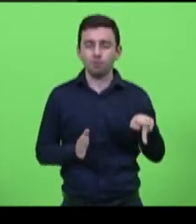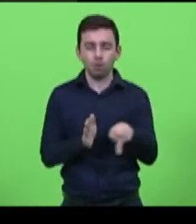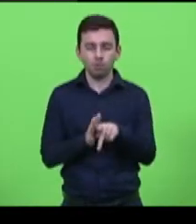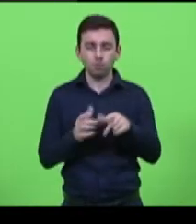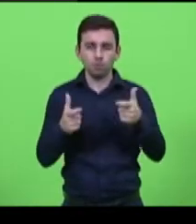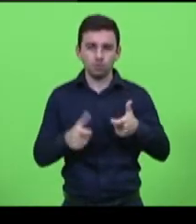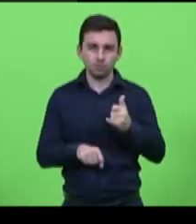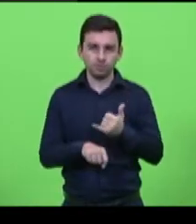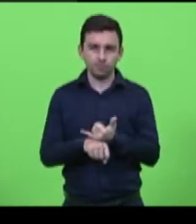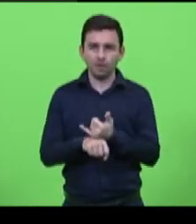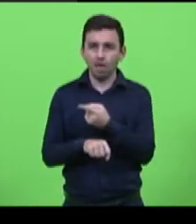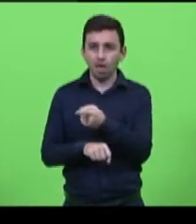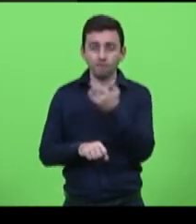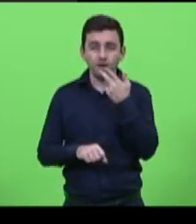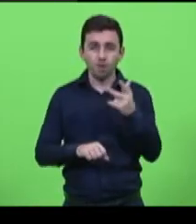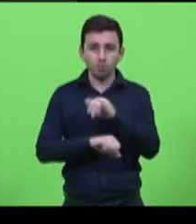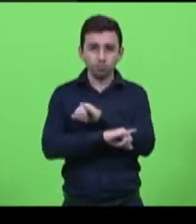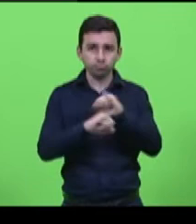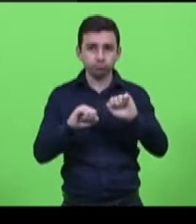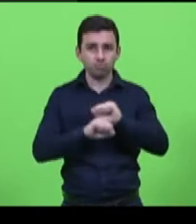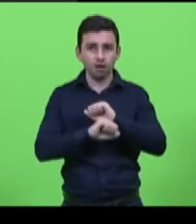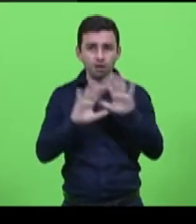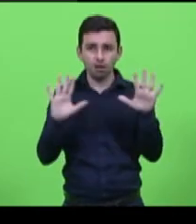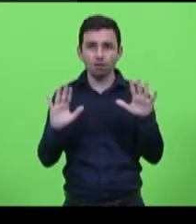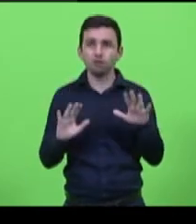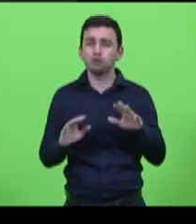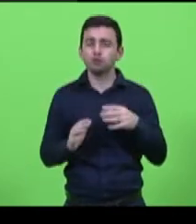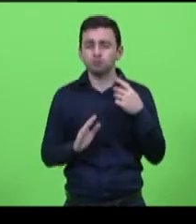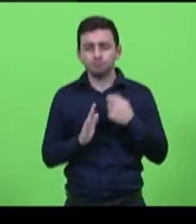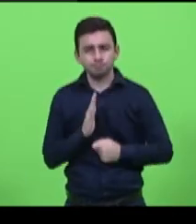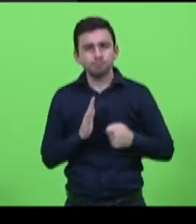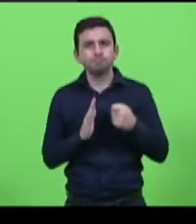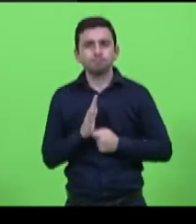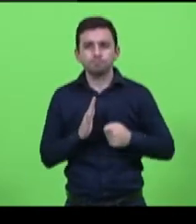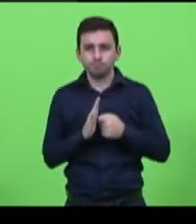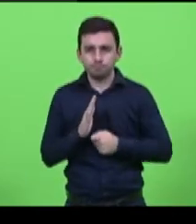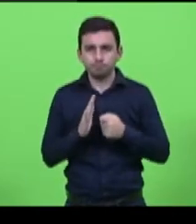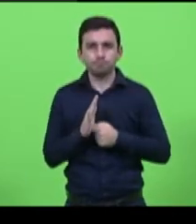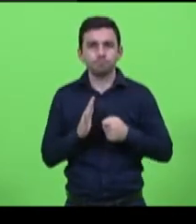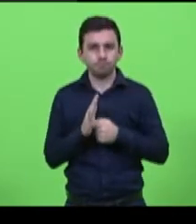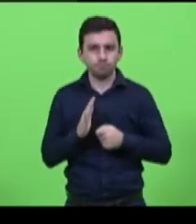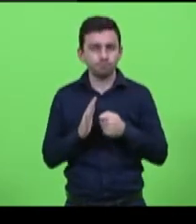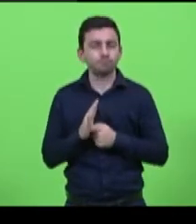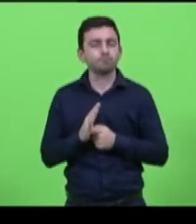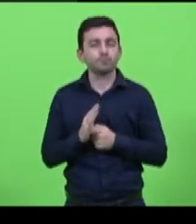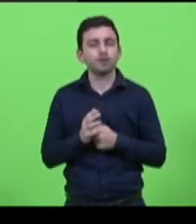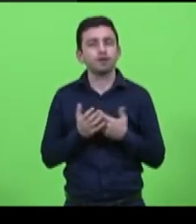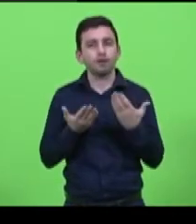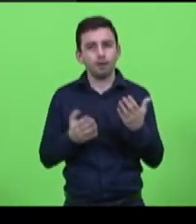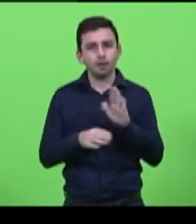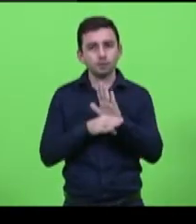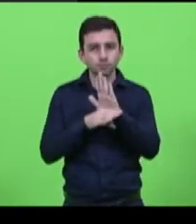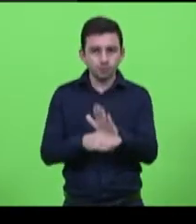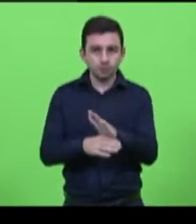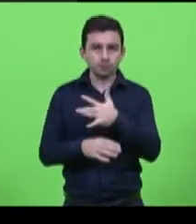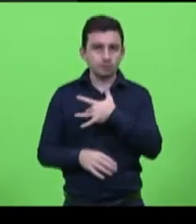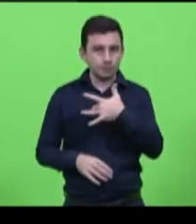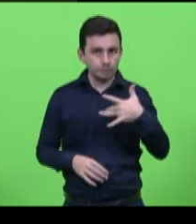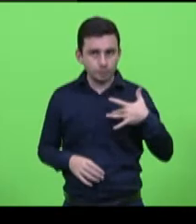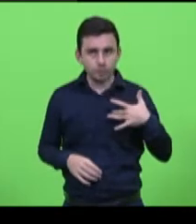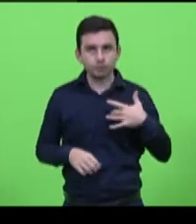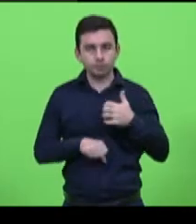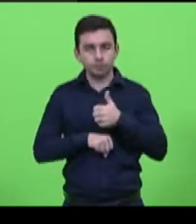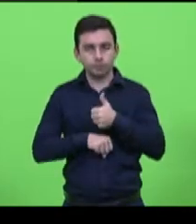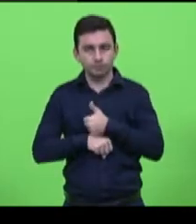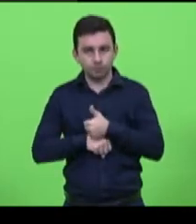pelo esclarecimento e pela luta que ele tem e que todos nós temos em favor da saúde e do profissional